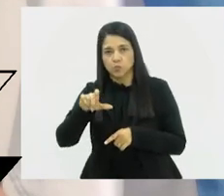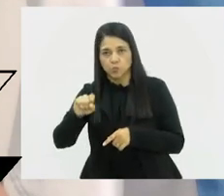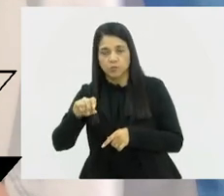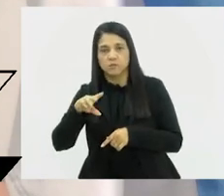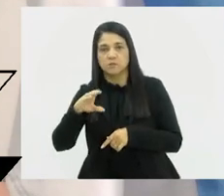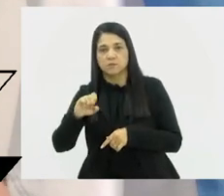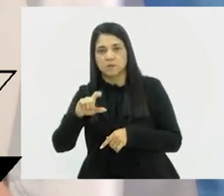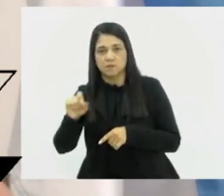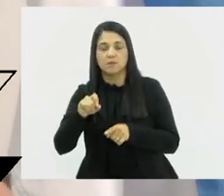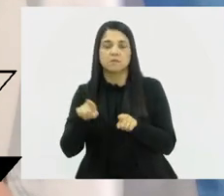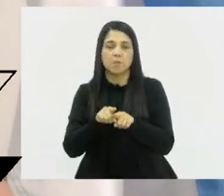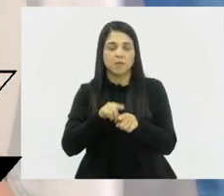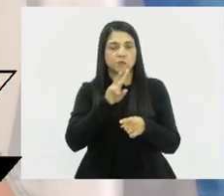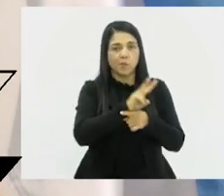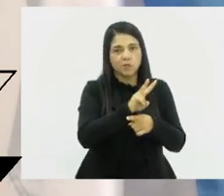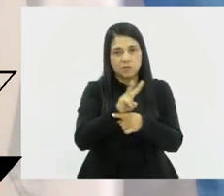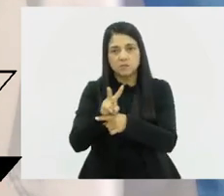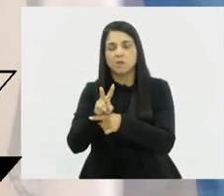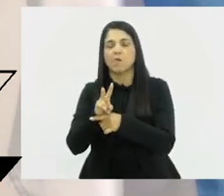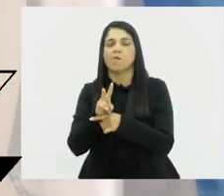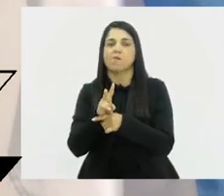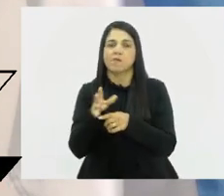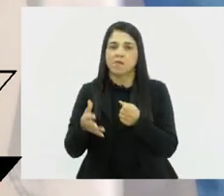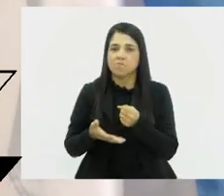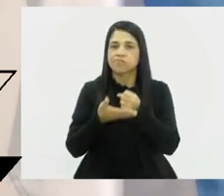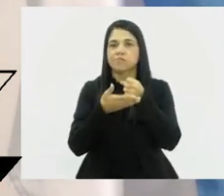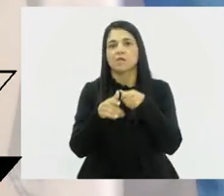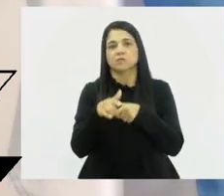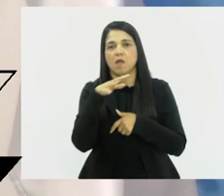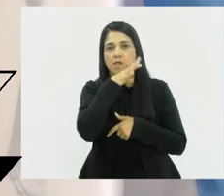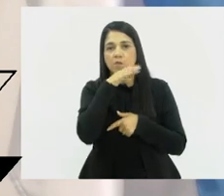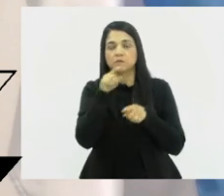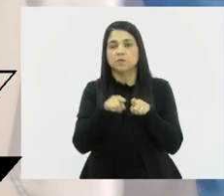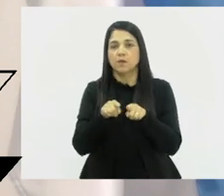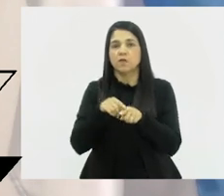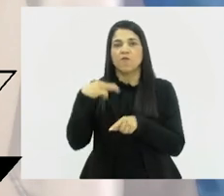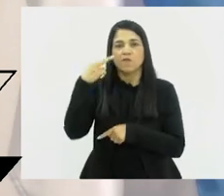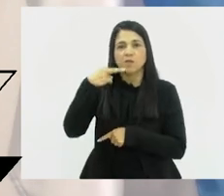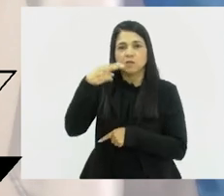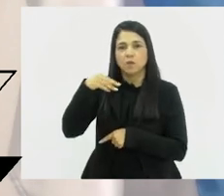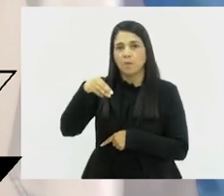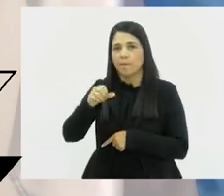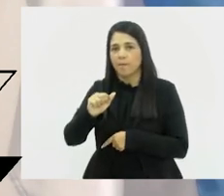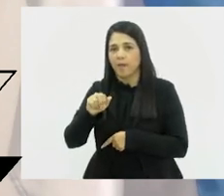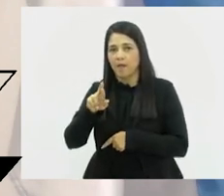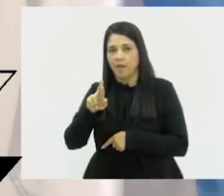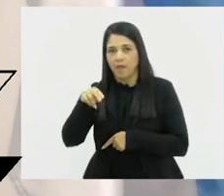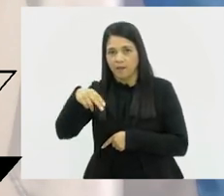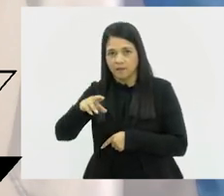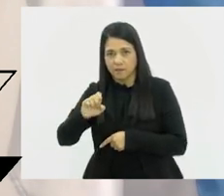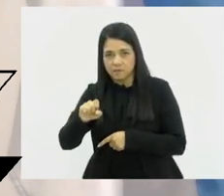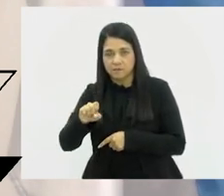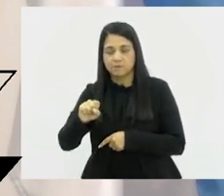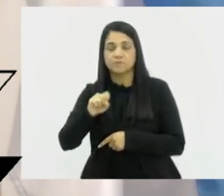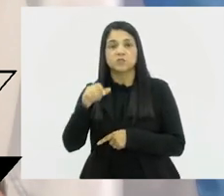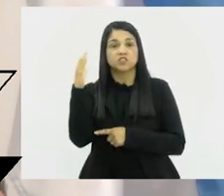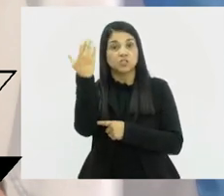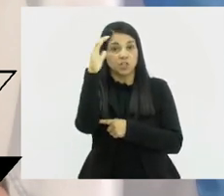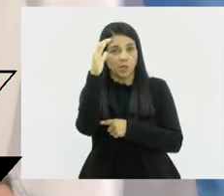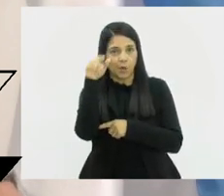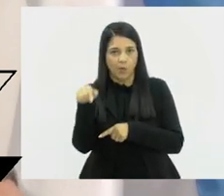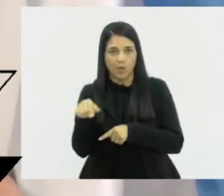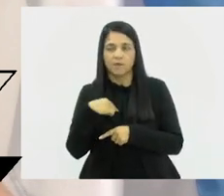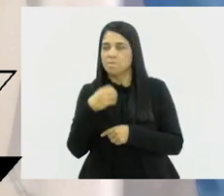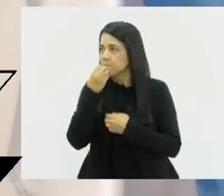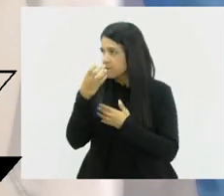Resgate Animal, assim como do vereador Daniel Marques, da cidade de Niterói. Cadê o vereador? Está lá. Né? Vereador, bem-vindo.